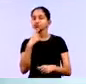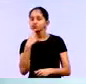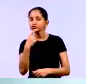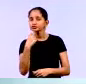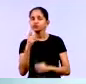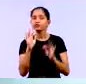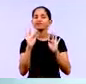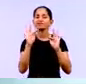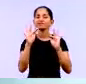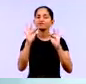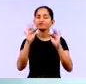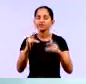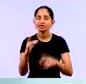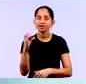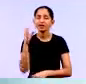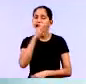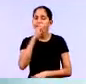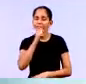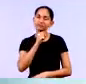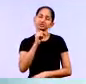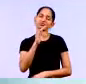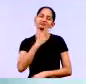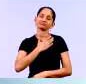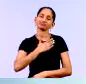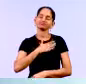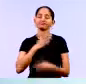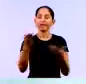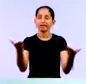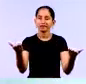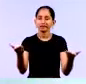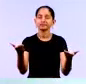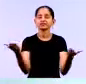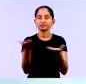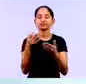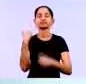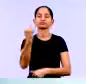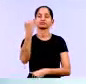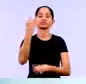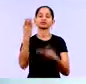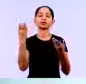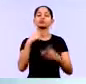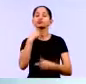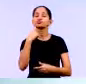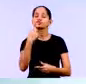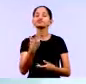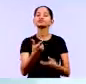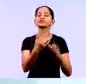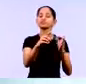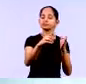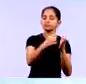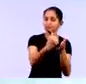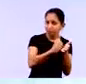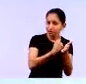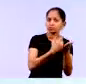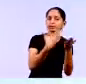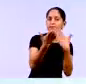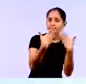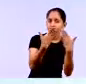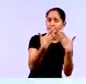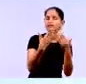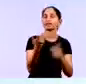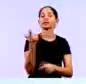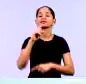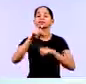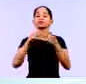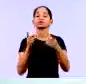nesse finalzinho, a gente deu uma aceleradazinha, mas é importante, caso tenha alguma dúvida, tragam que nós reprisamos aqui sem problema